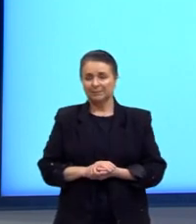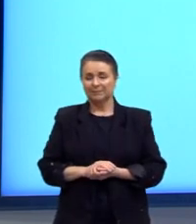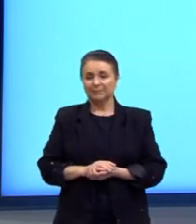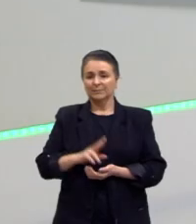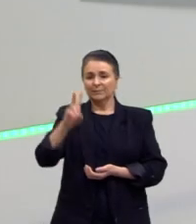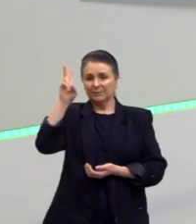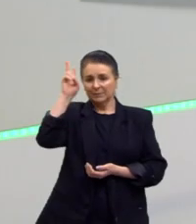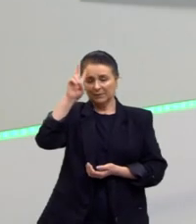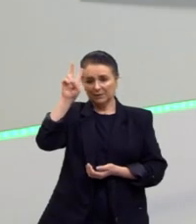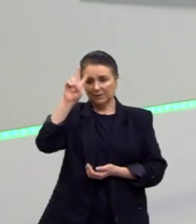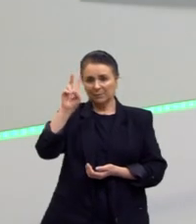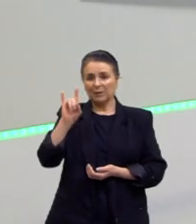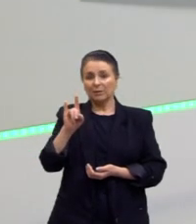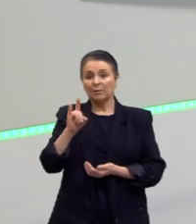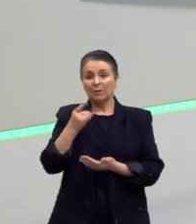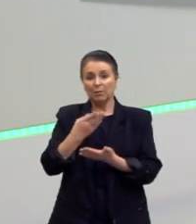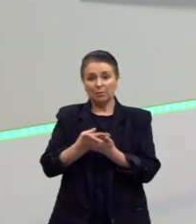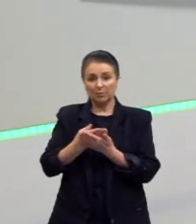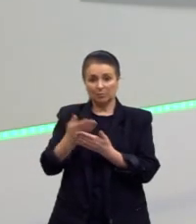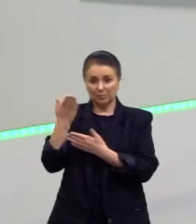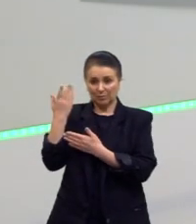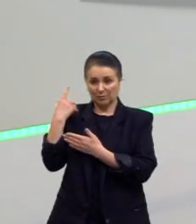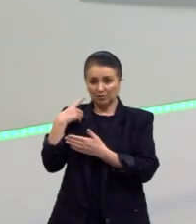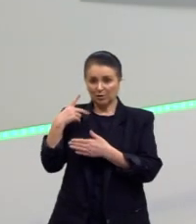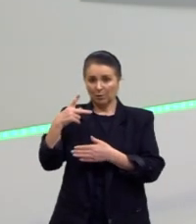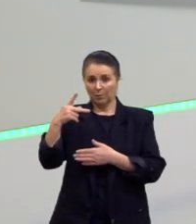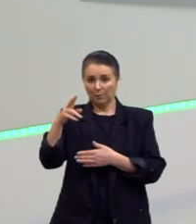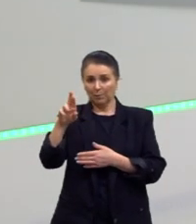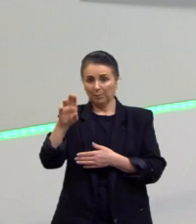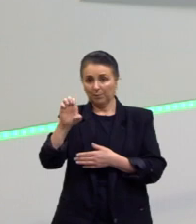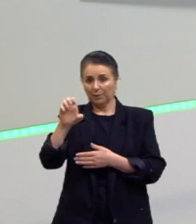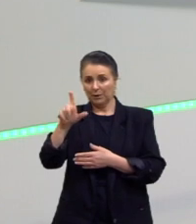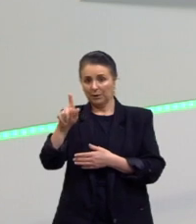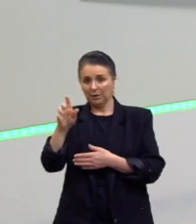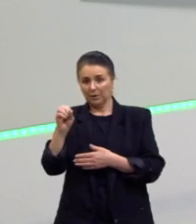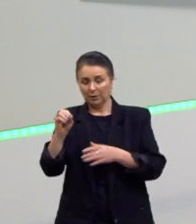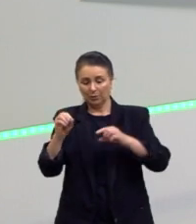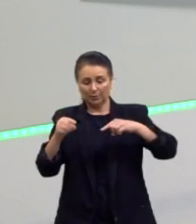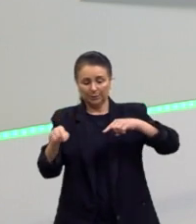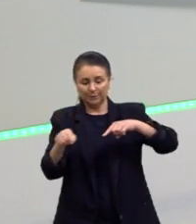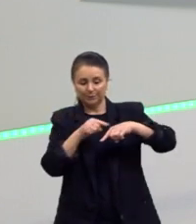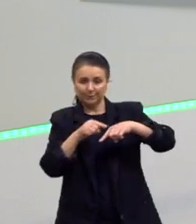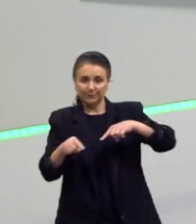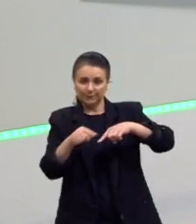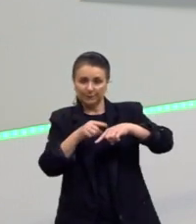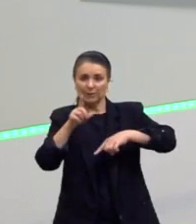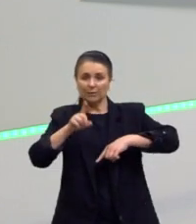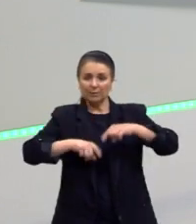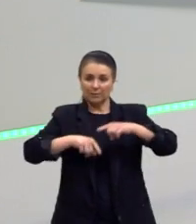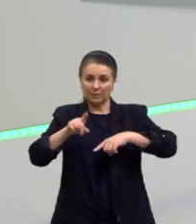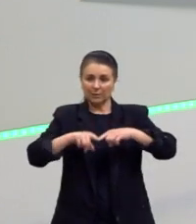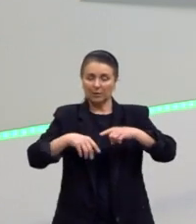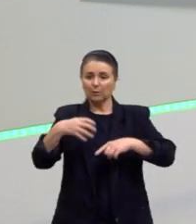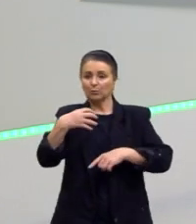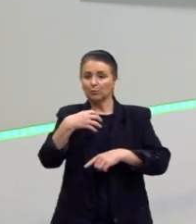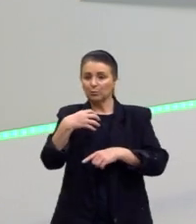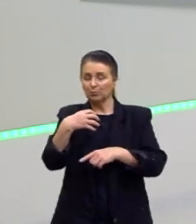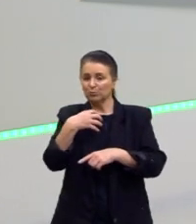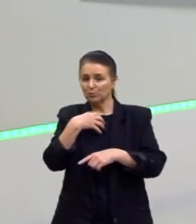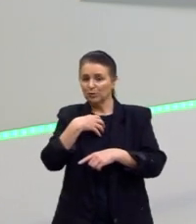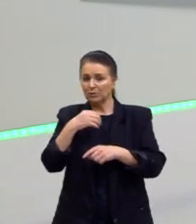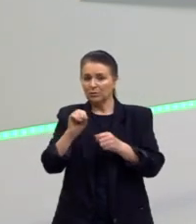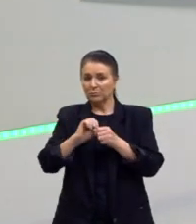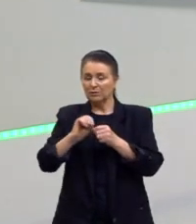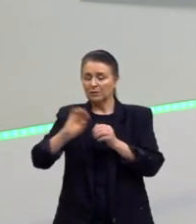Lembram que na nossa última aula a gente viu um prego, né? Como é que era uma das formas da gente imantar, né? Um dos processos